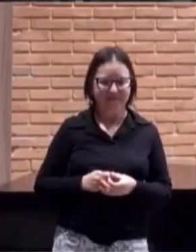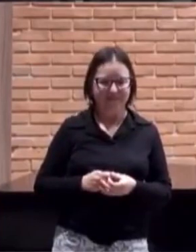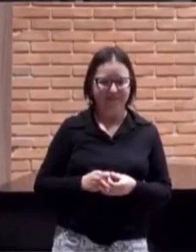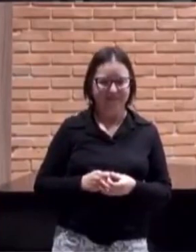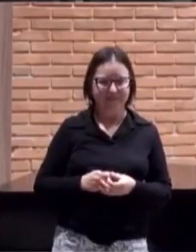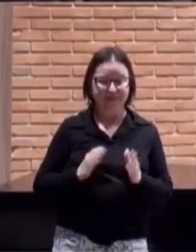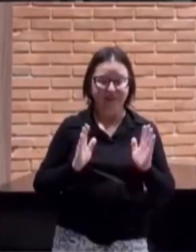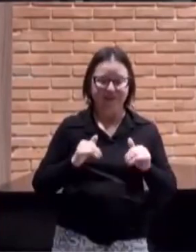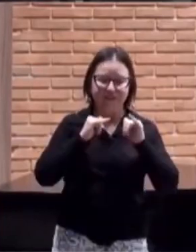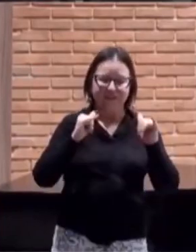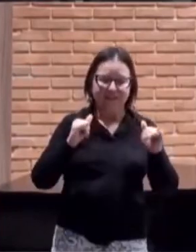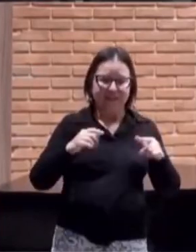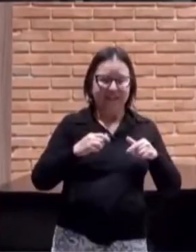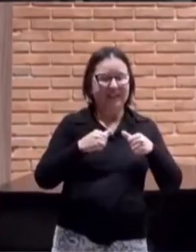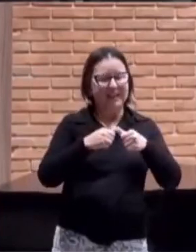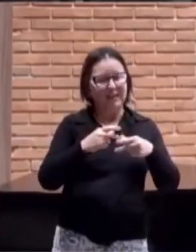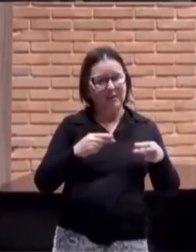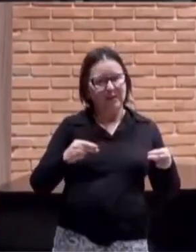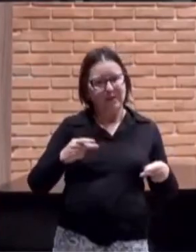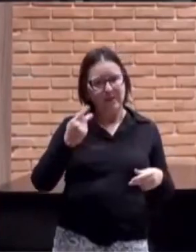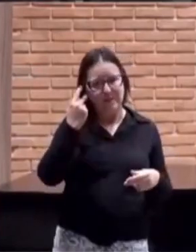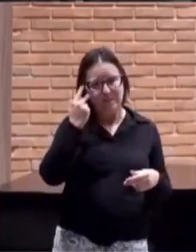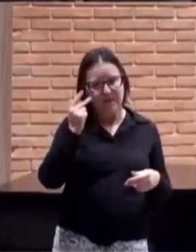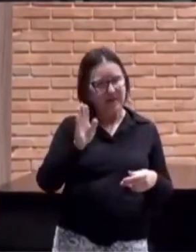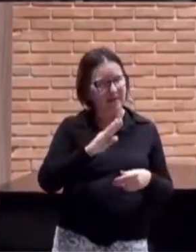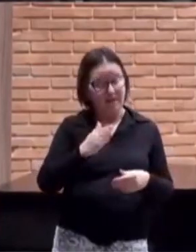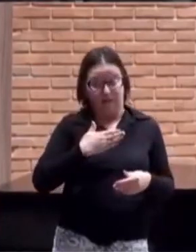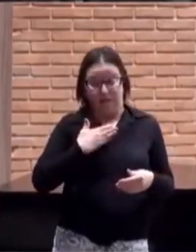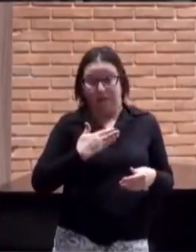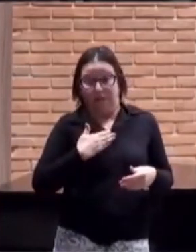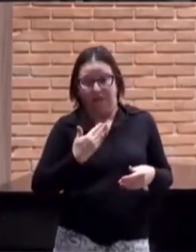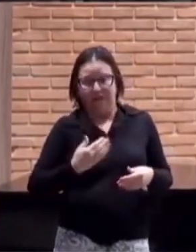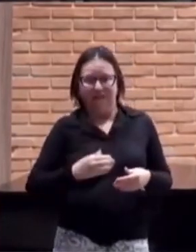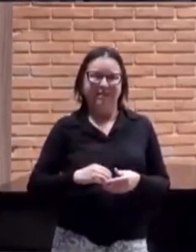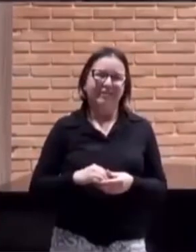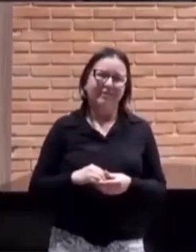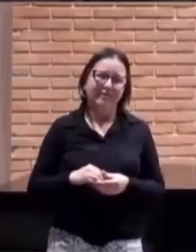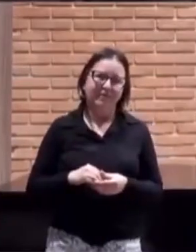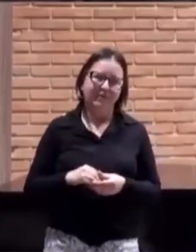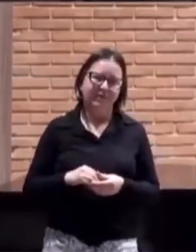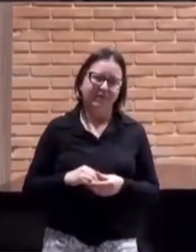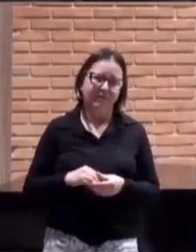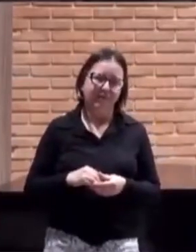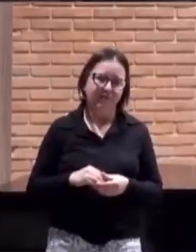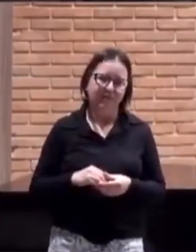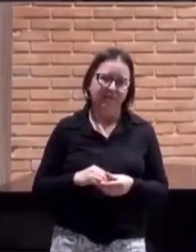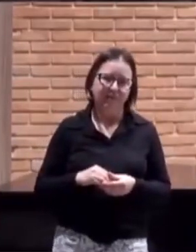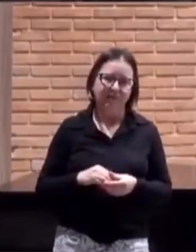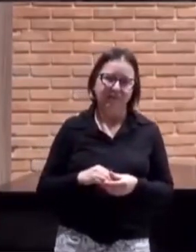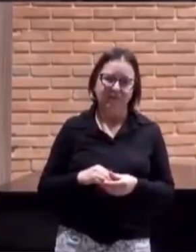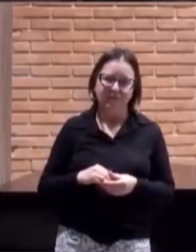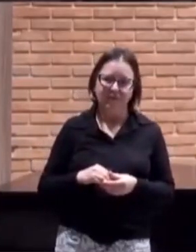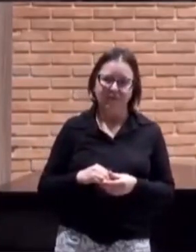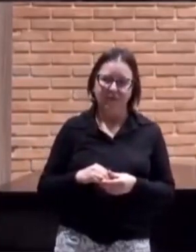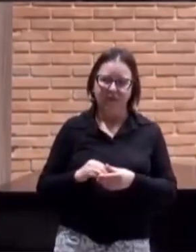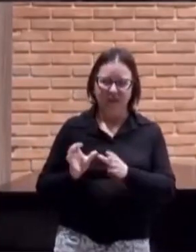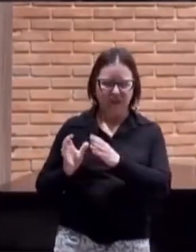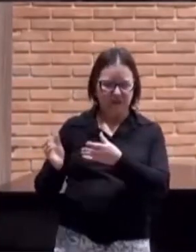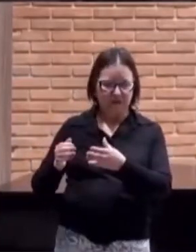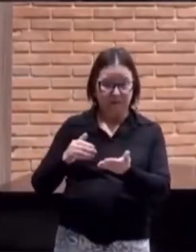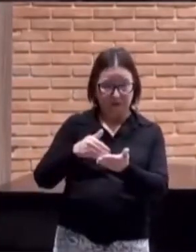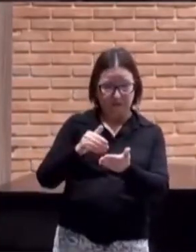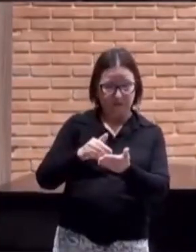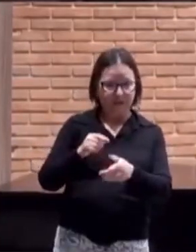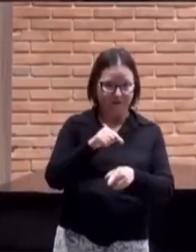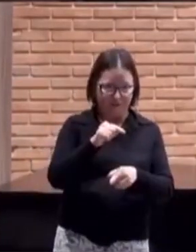Tenho-vos dito estas coisas para que não vos escandalizeis. Eles vos expulsarão das sinagogas, mas